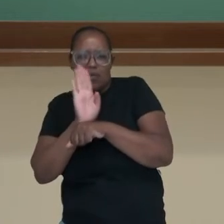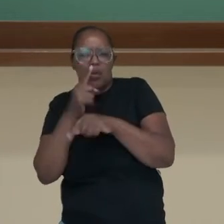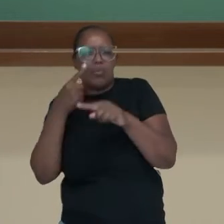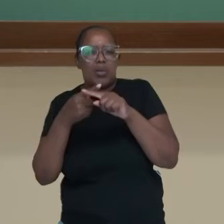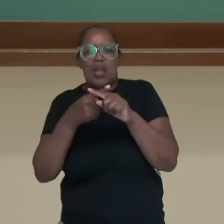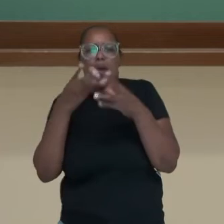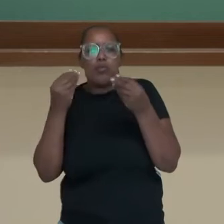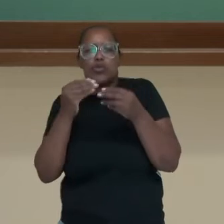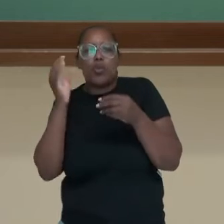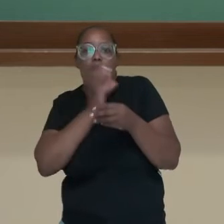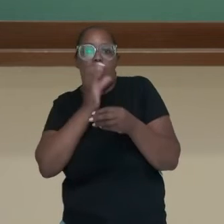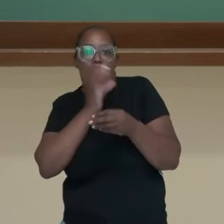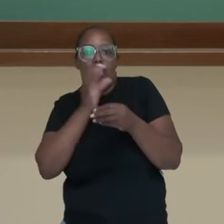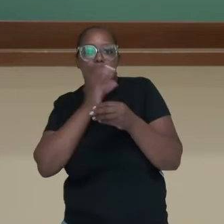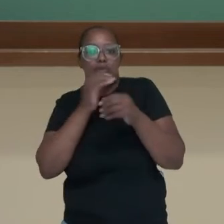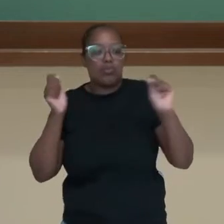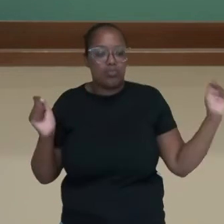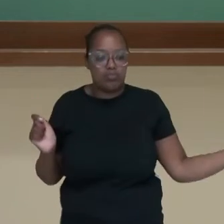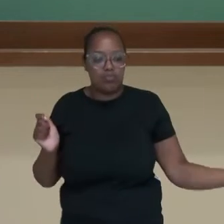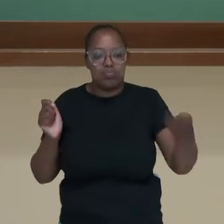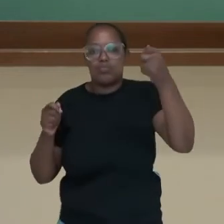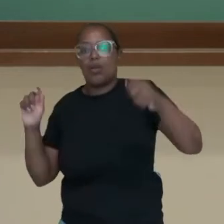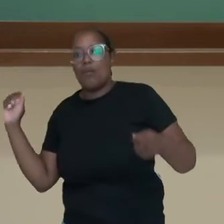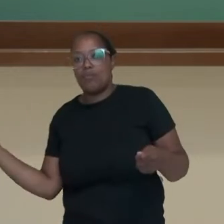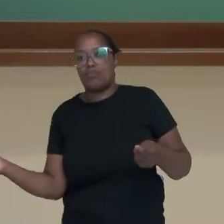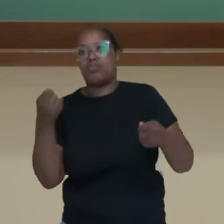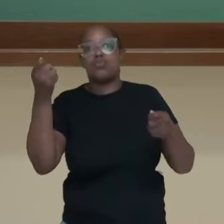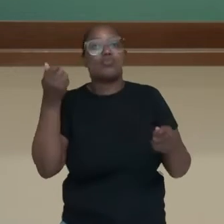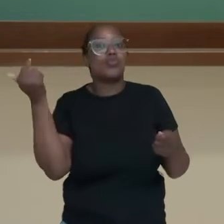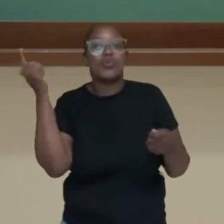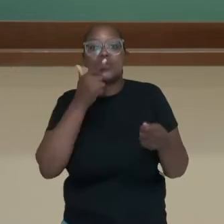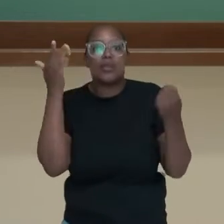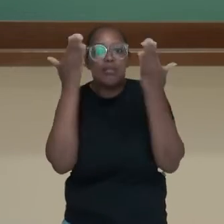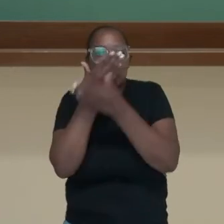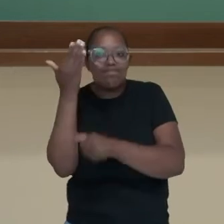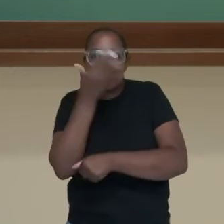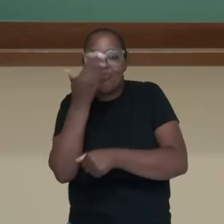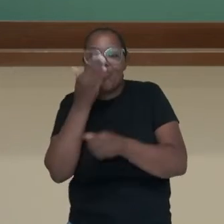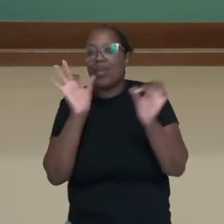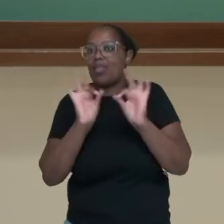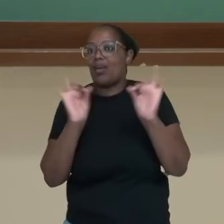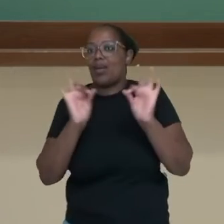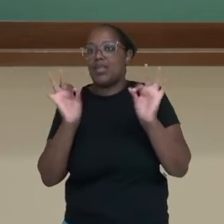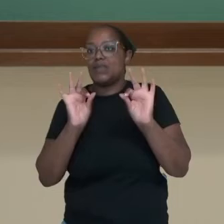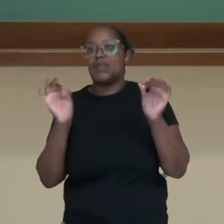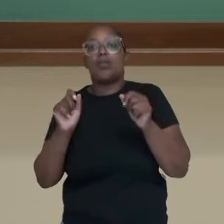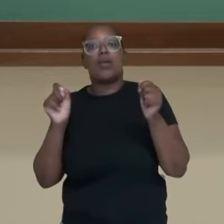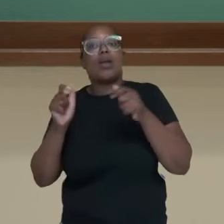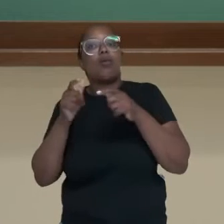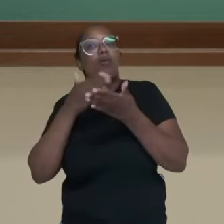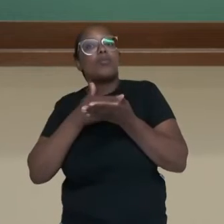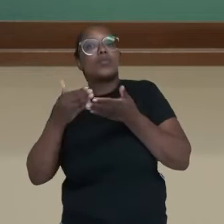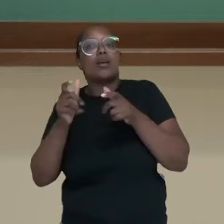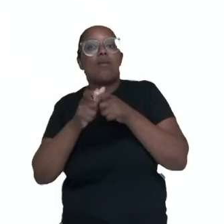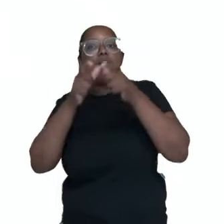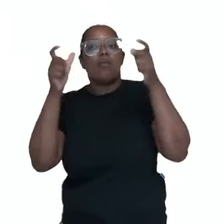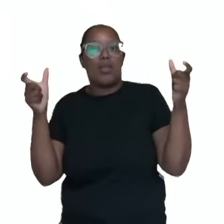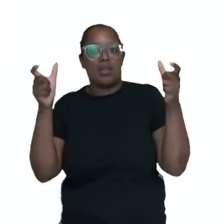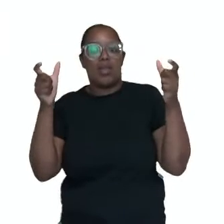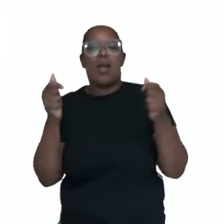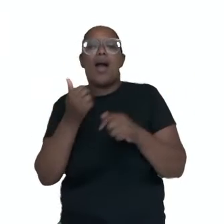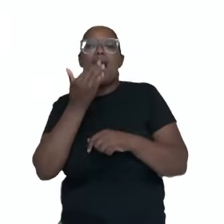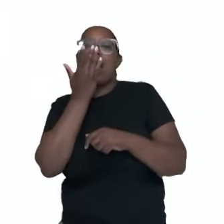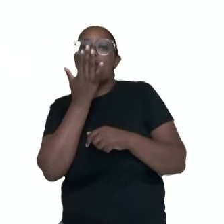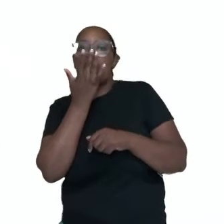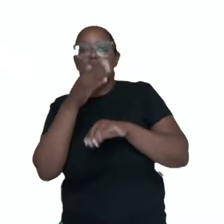dinâmico, e às vezes a bolinha era muito pequena e passava despercebido ali, né, na visualização. A cor dela